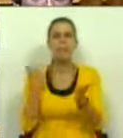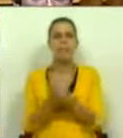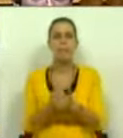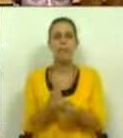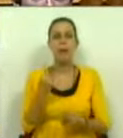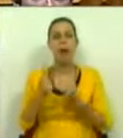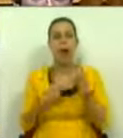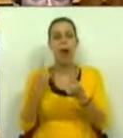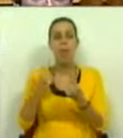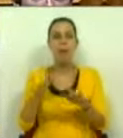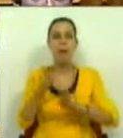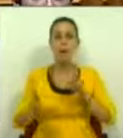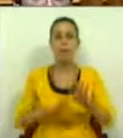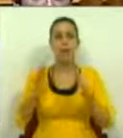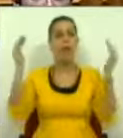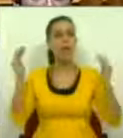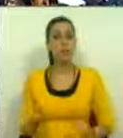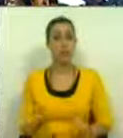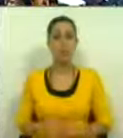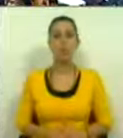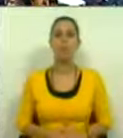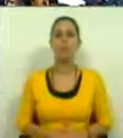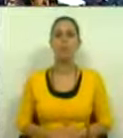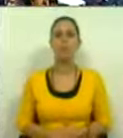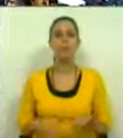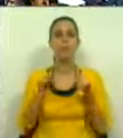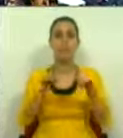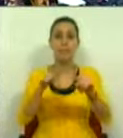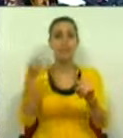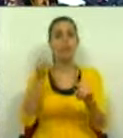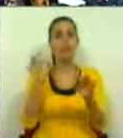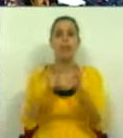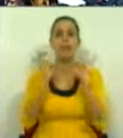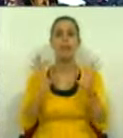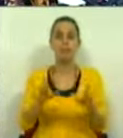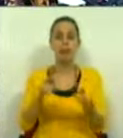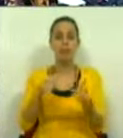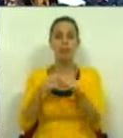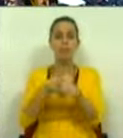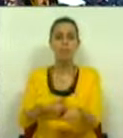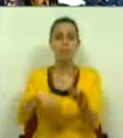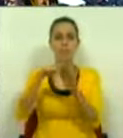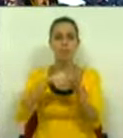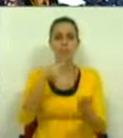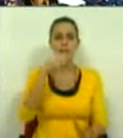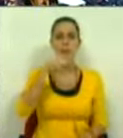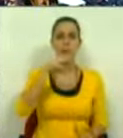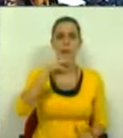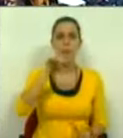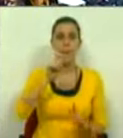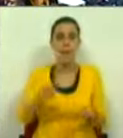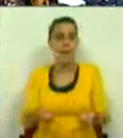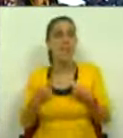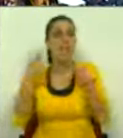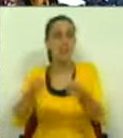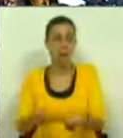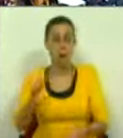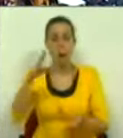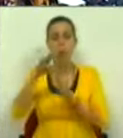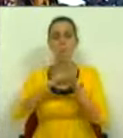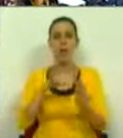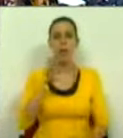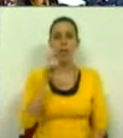sempre algo de impacto reduzido. Foi assim também com a moratória no PME Invest ou com o